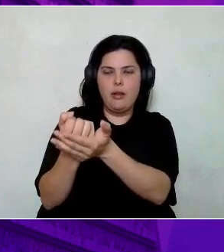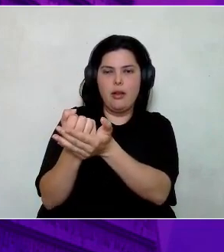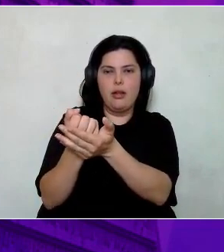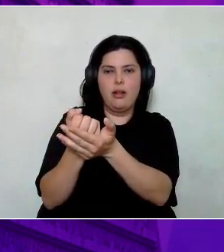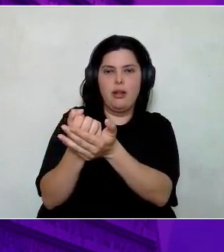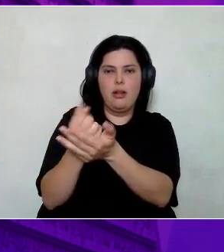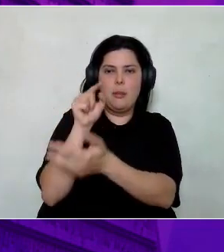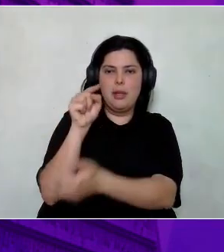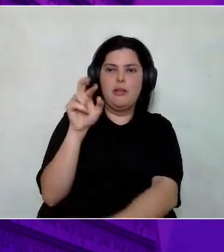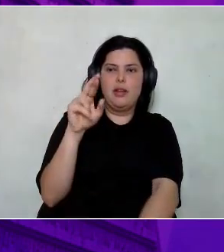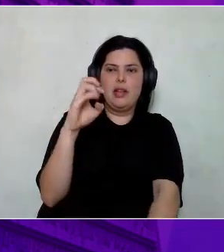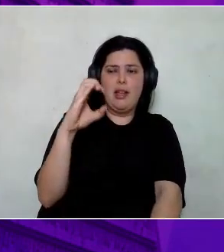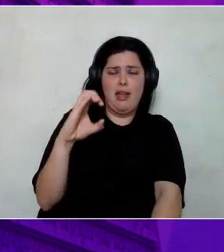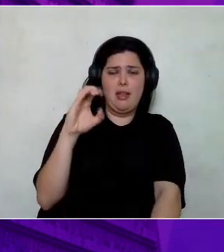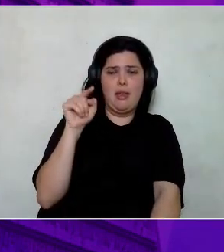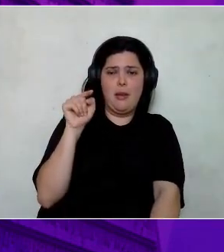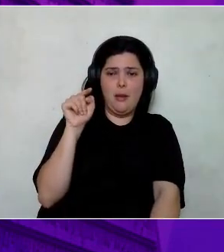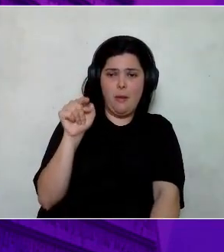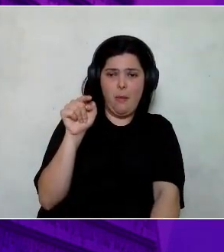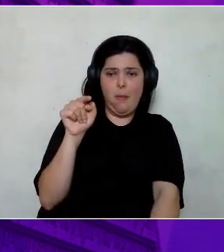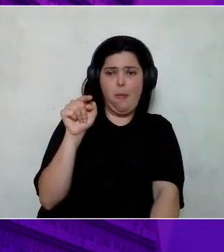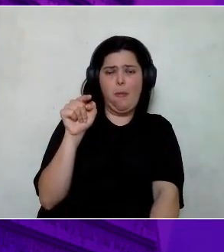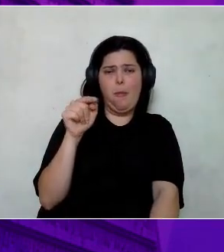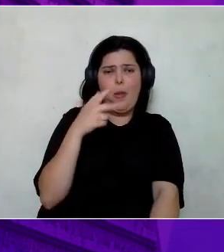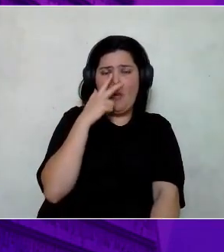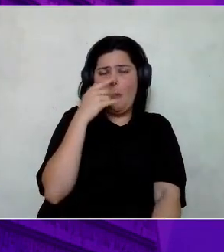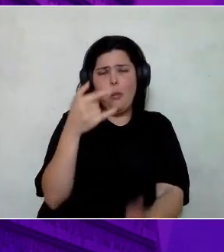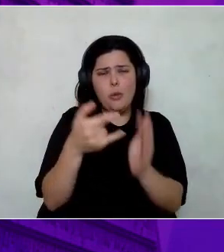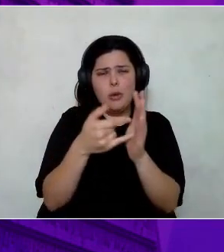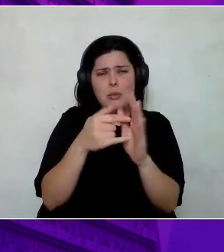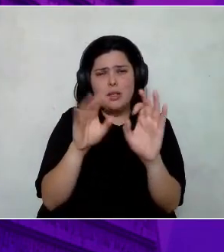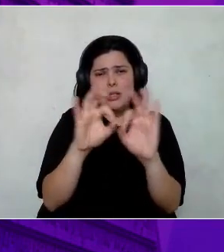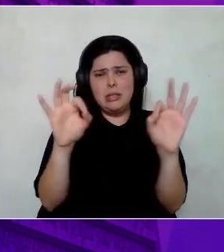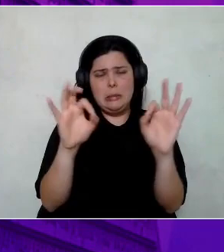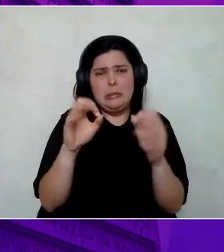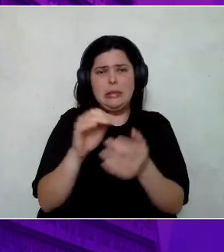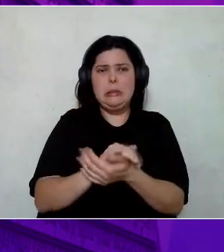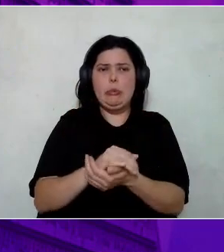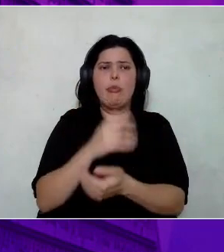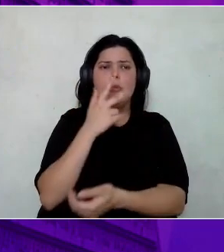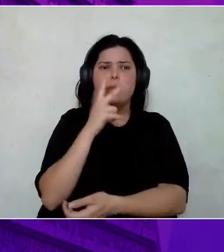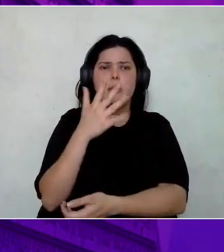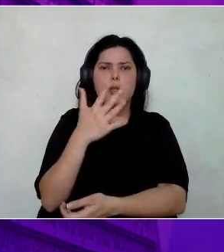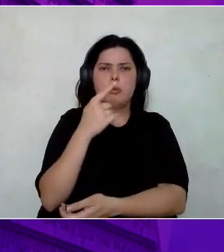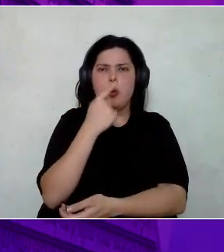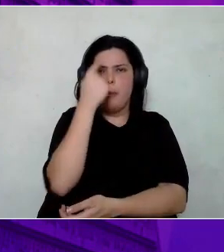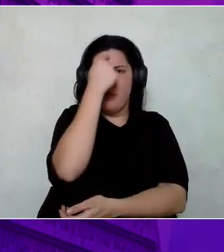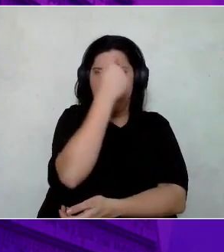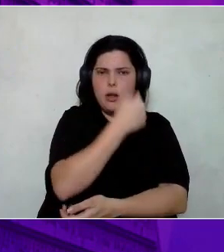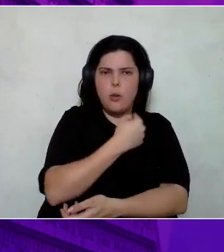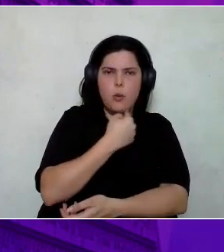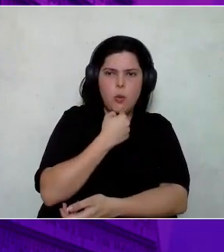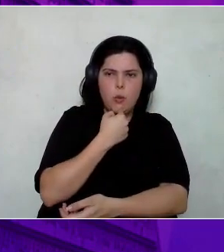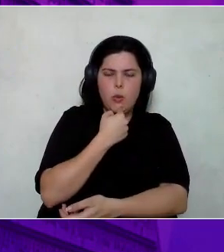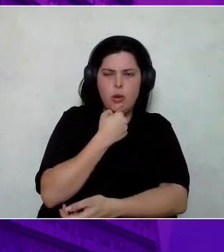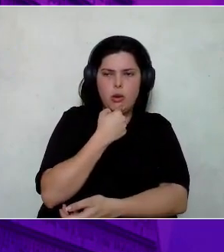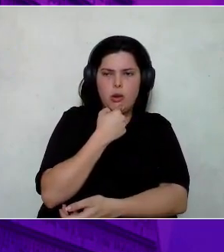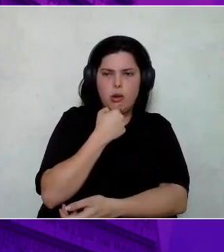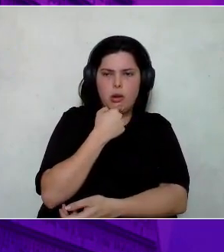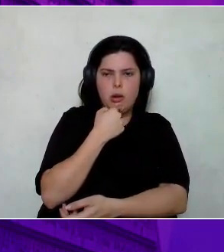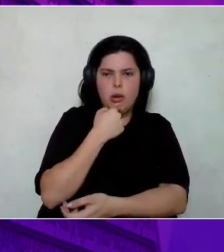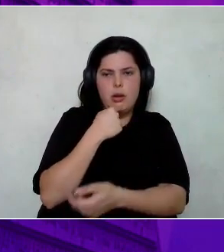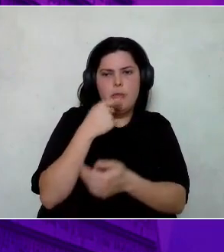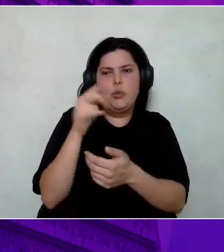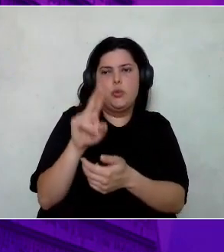na fitinha ali. E aí, tipo, um programinha bem pequenininho, passava tipo meia hora, usava meia hora ali da fita para poder realmente